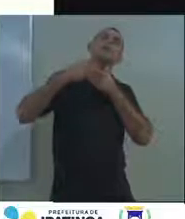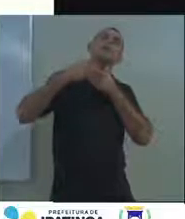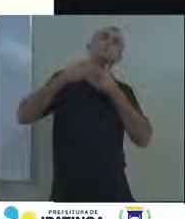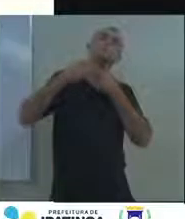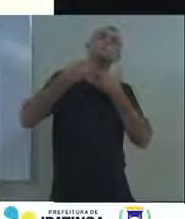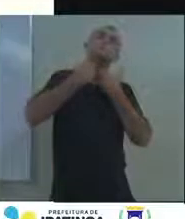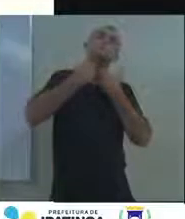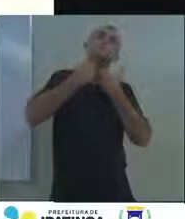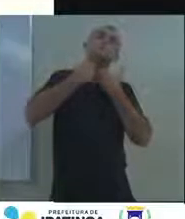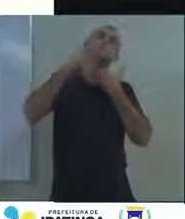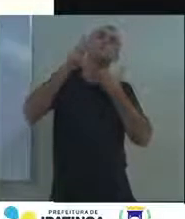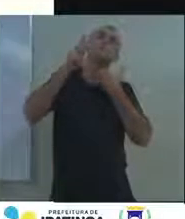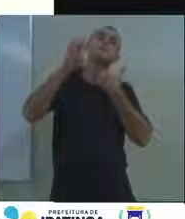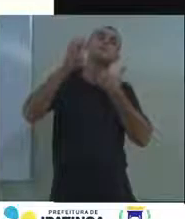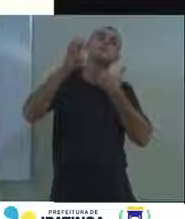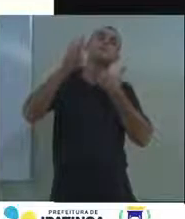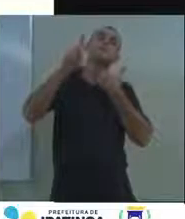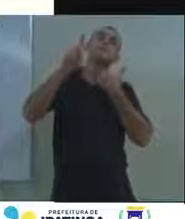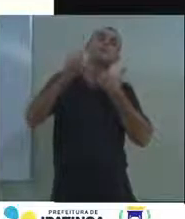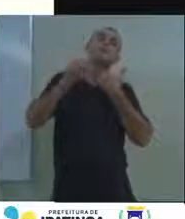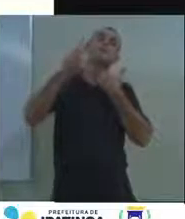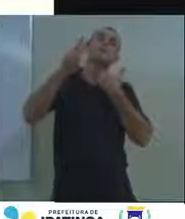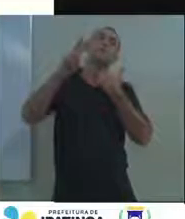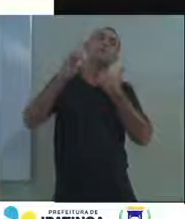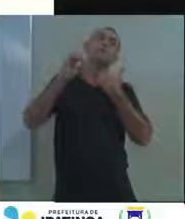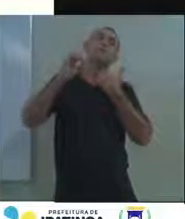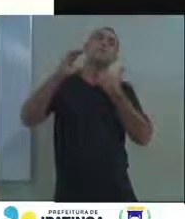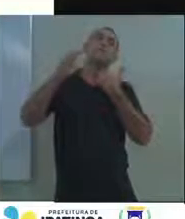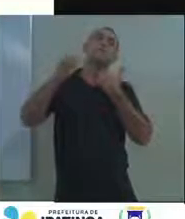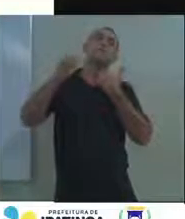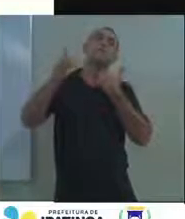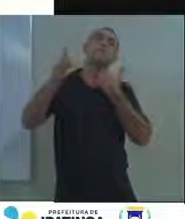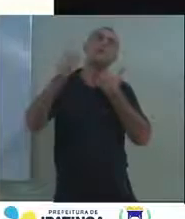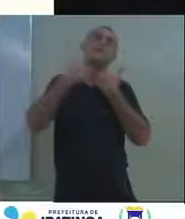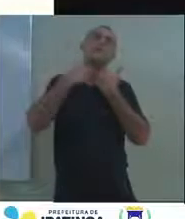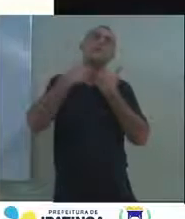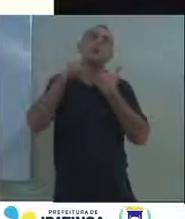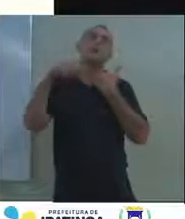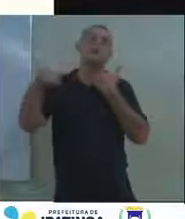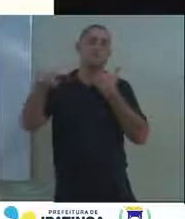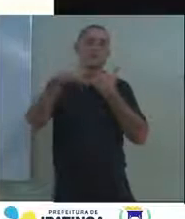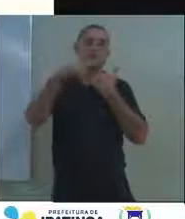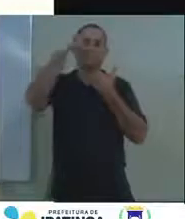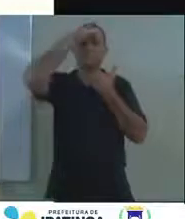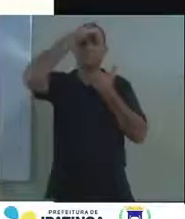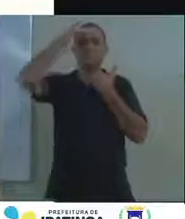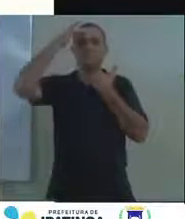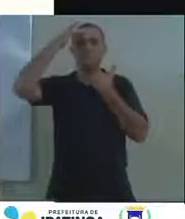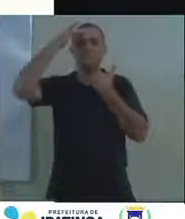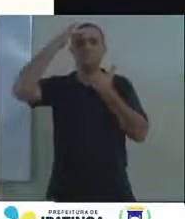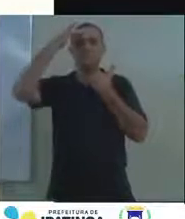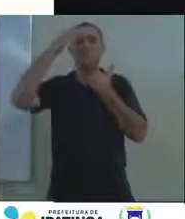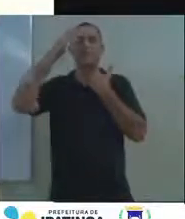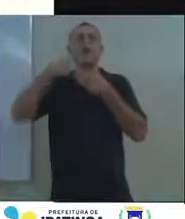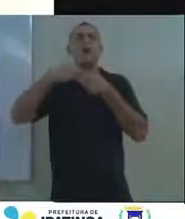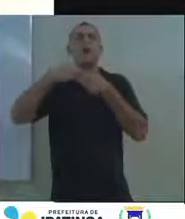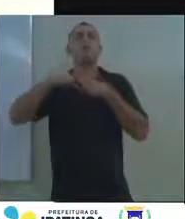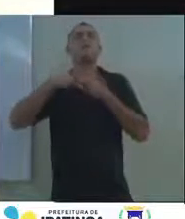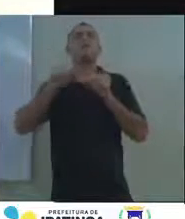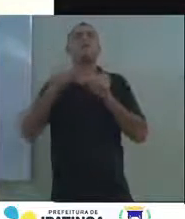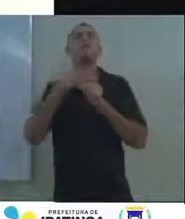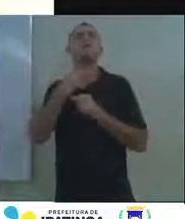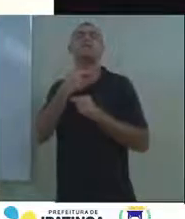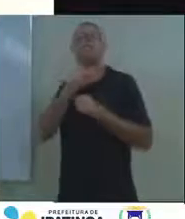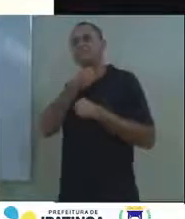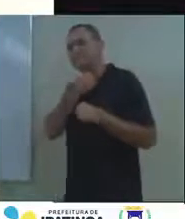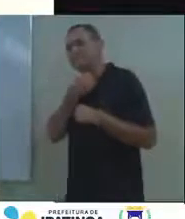prega vocal, ela provoca uma rouquidão, uma disfonia. O grito tem esse mesmo